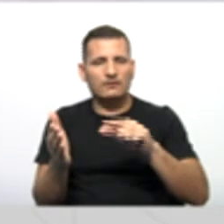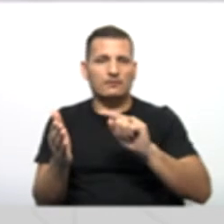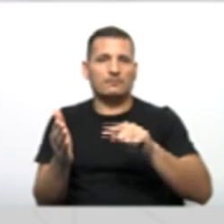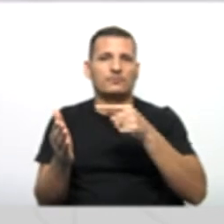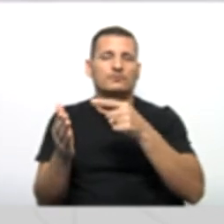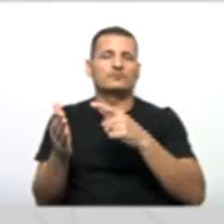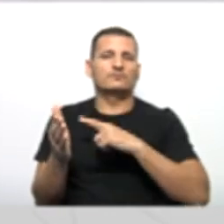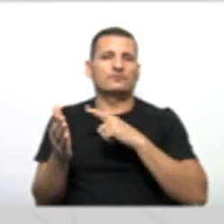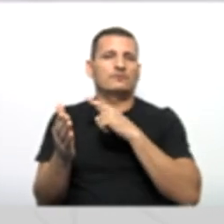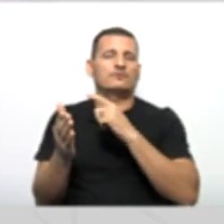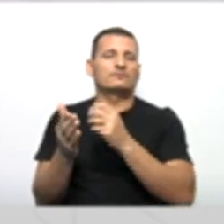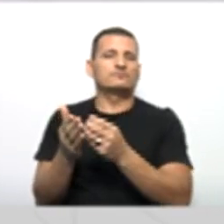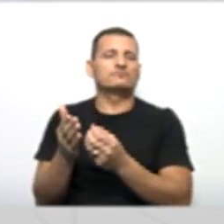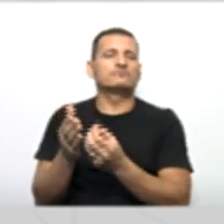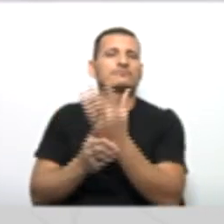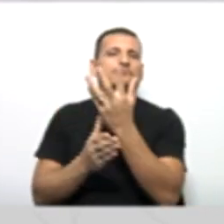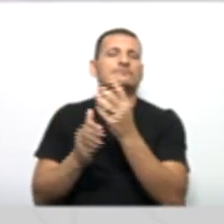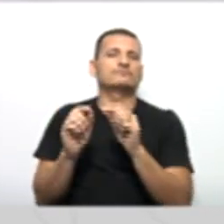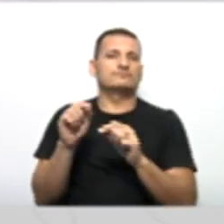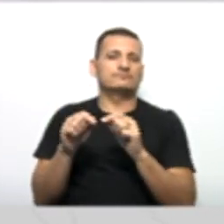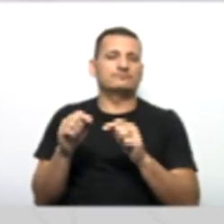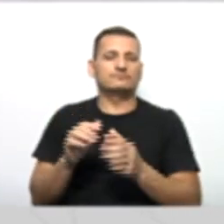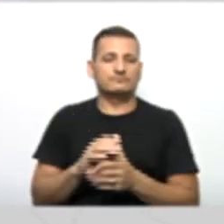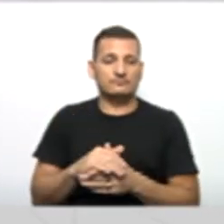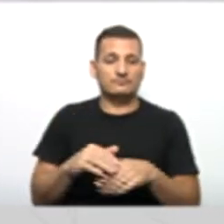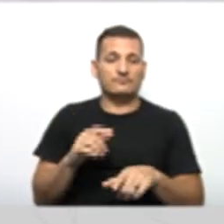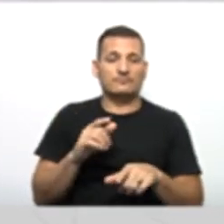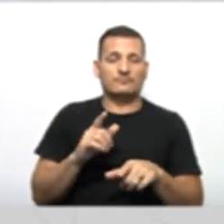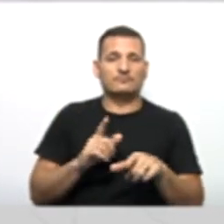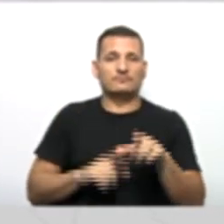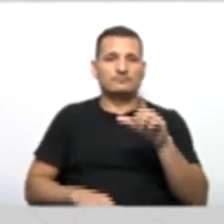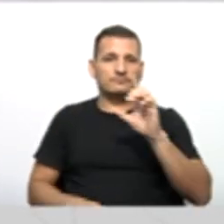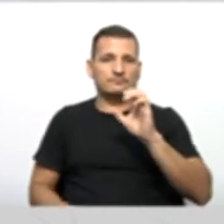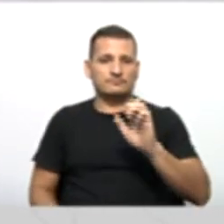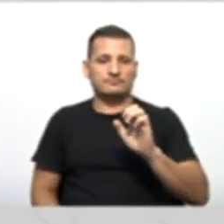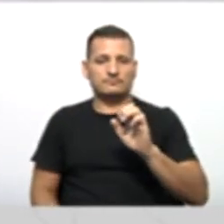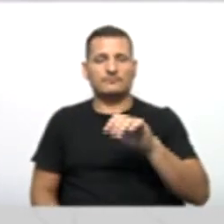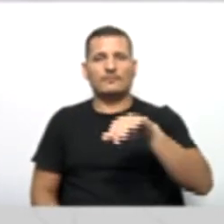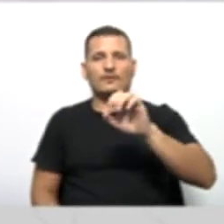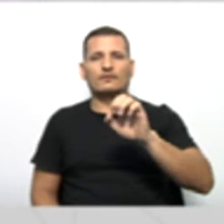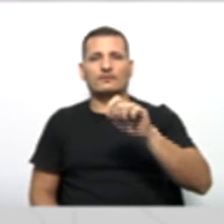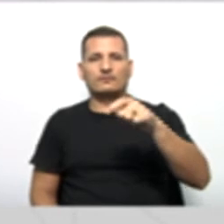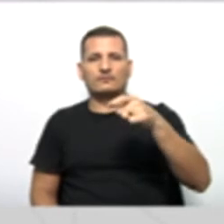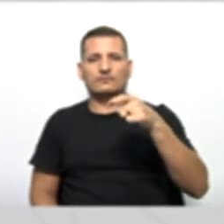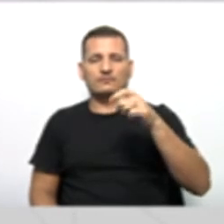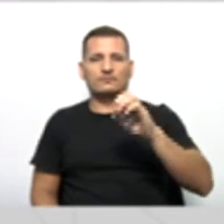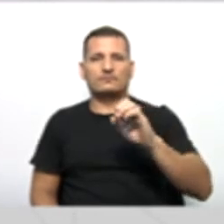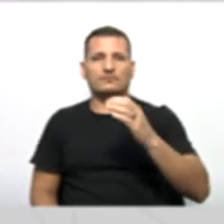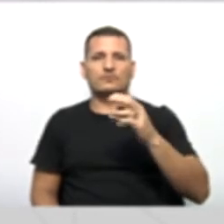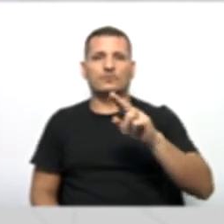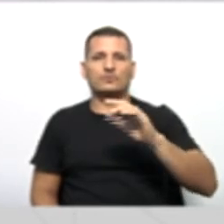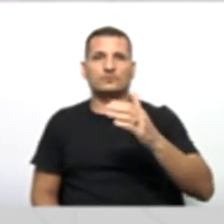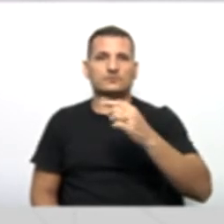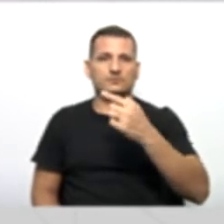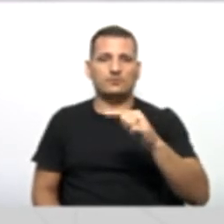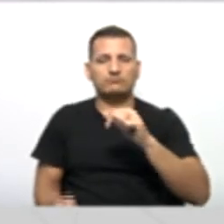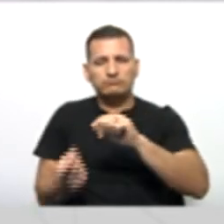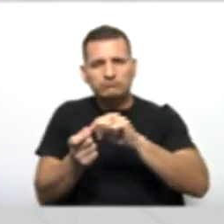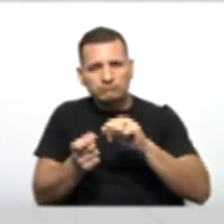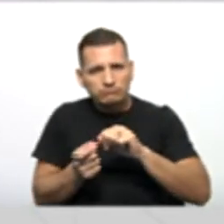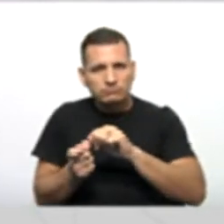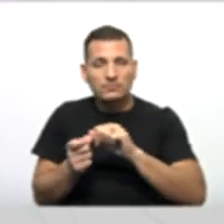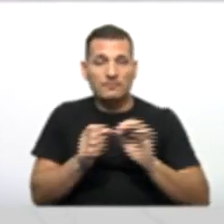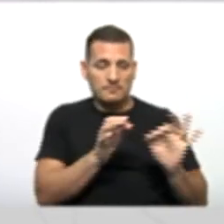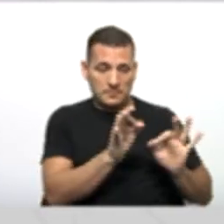minhas saídas, né? E a letra E é execução, ou seja, tudo que aquilo que eu planejei, eu vou ter que estar desenvolvendo